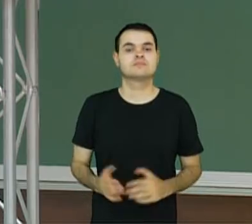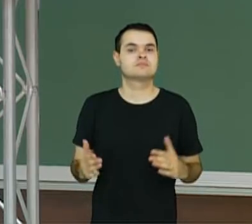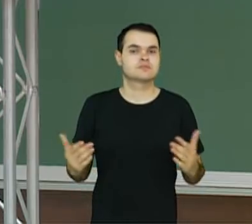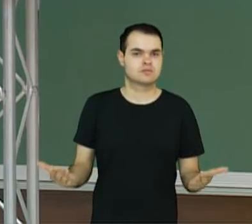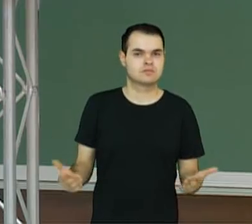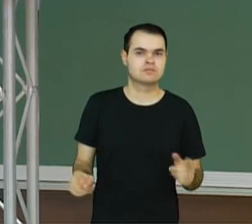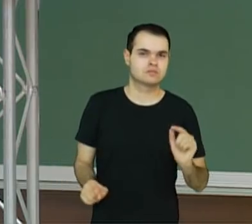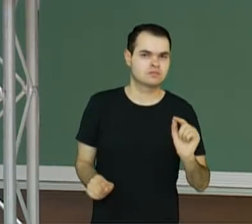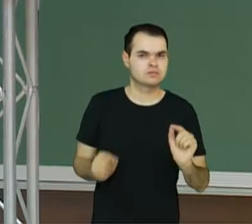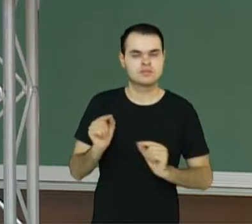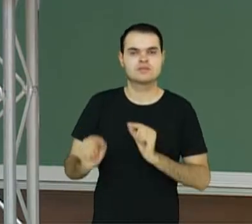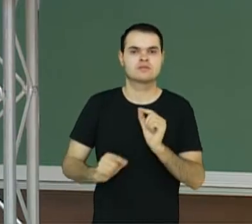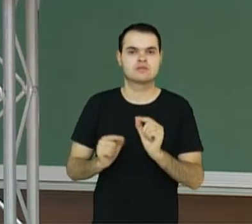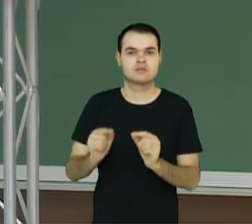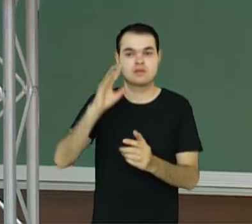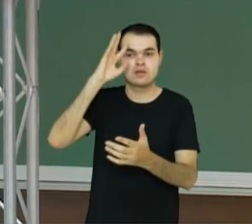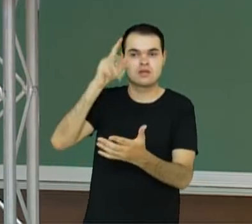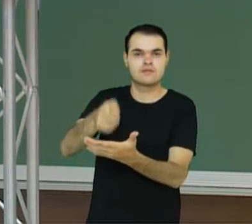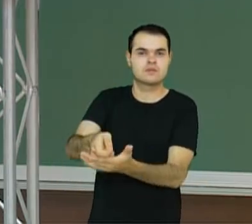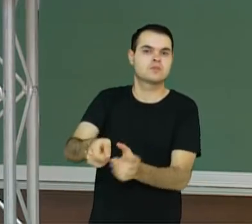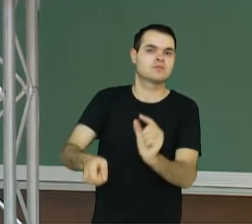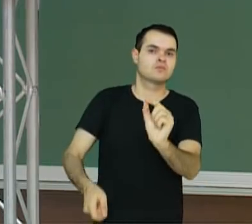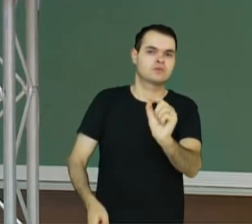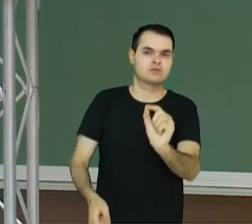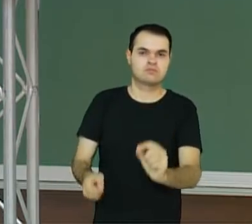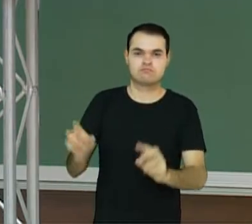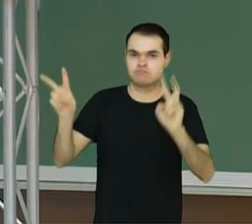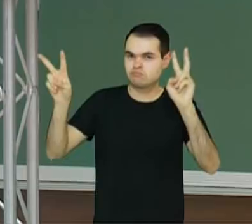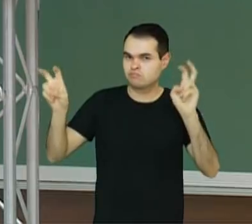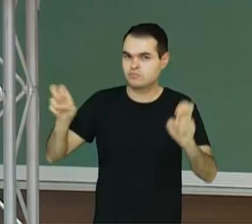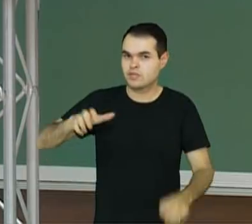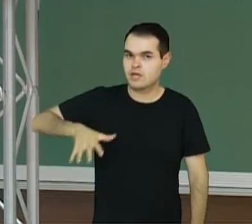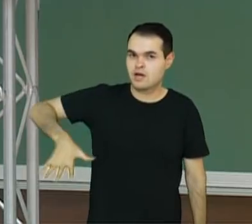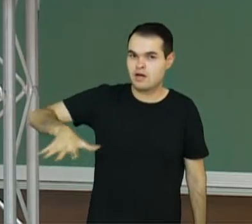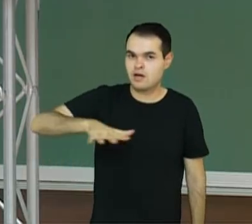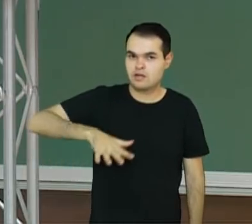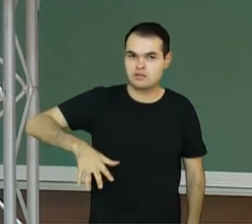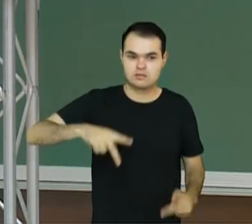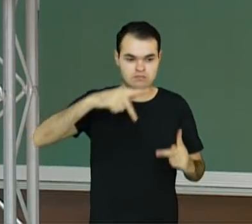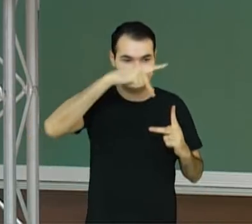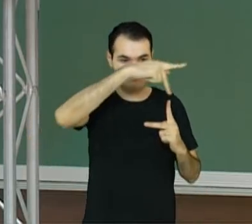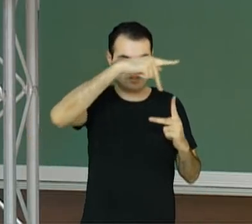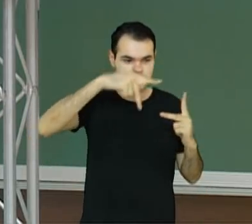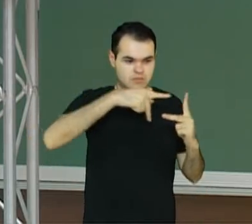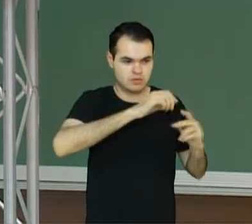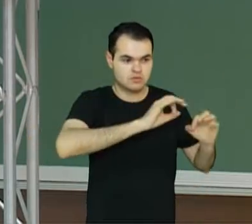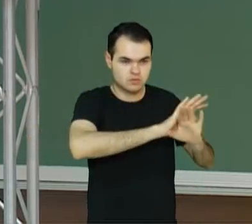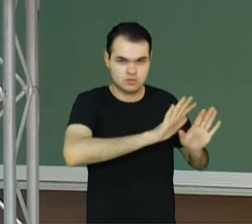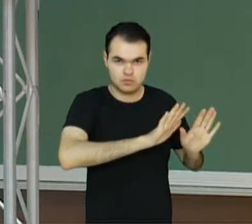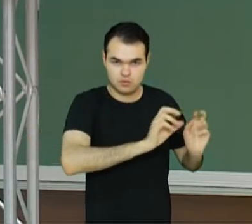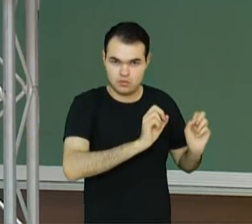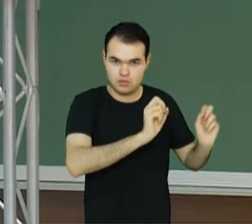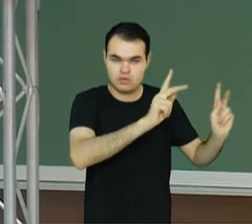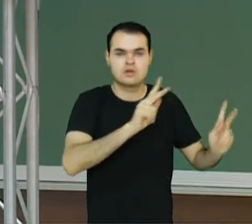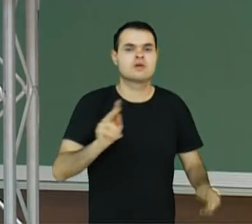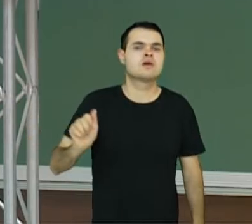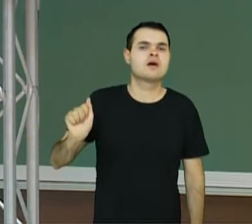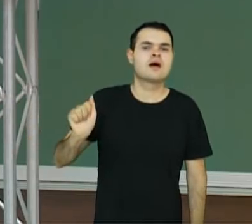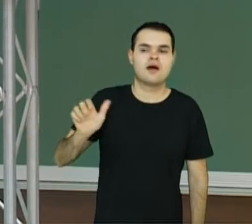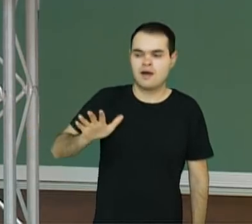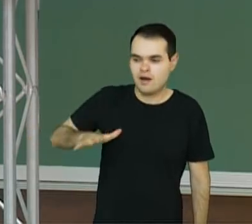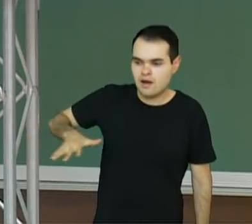Então, o que a gente pode afirmar a respeito das áreas? Já que nós fechamos o perímetro, o que nós podemos fazer a respeito das